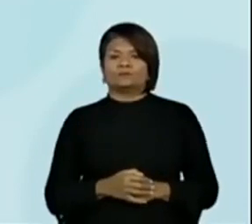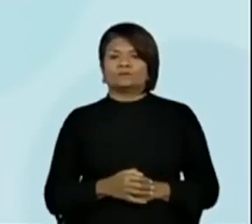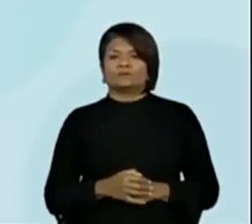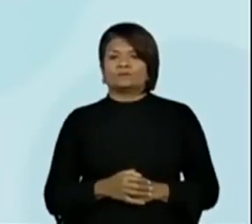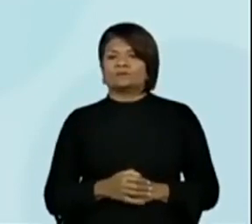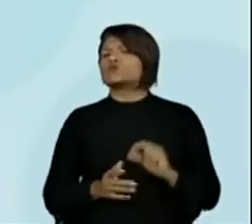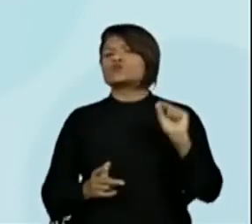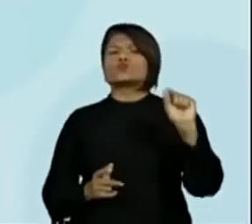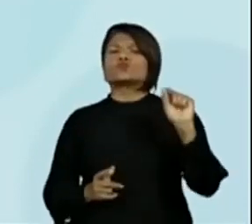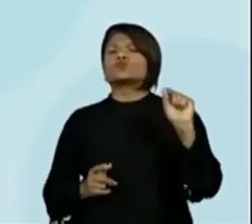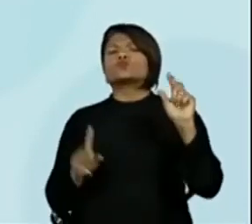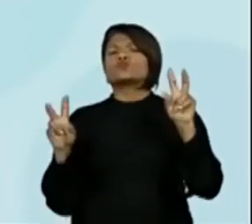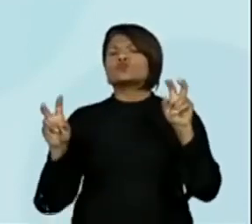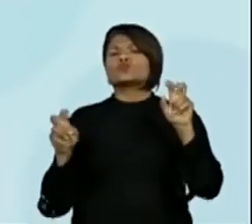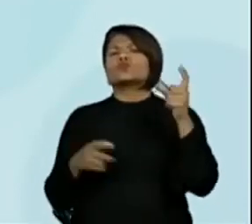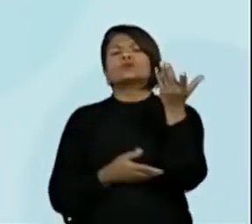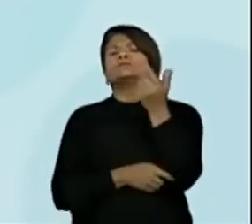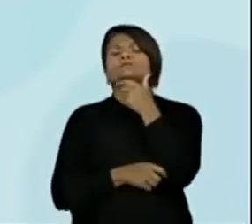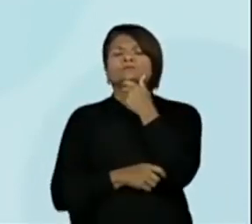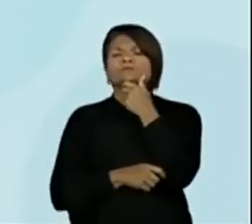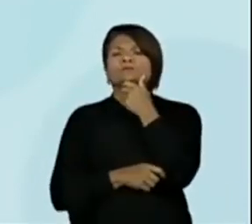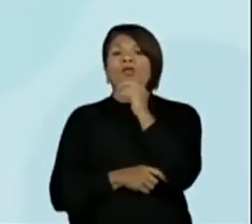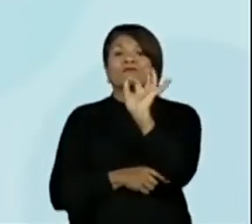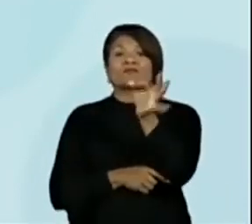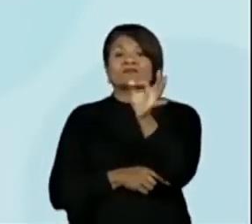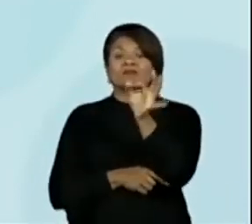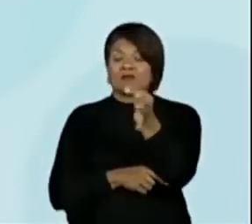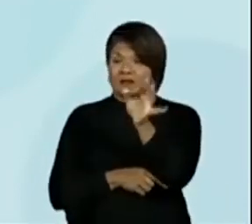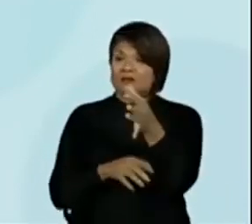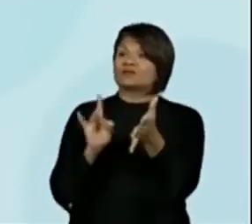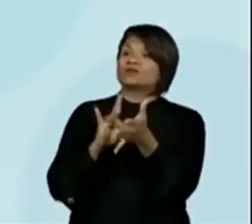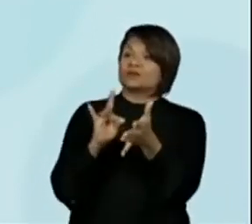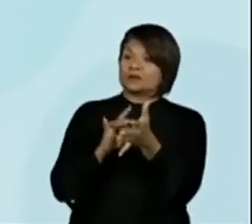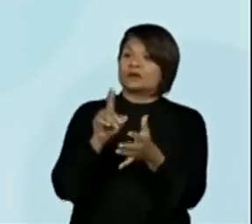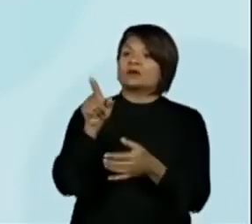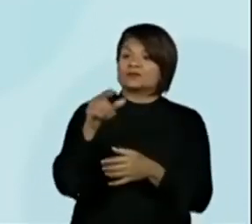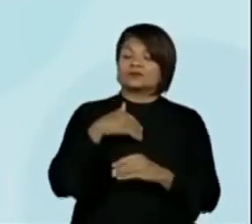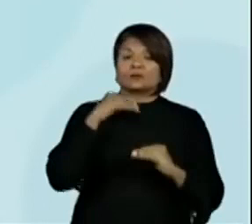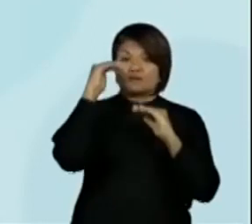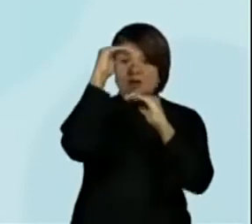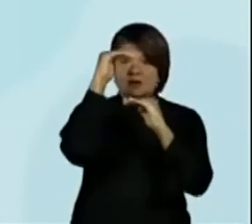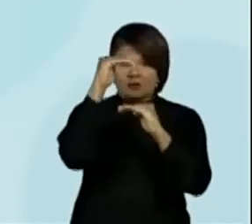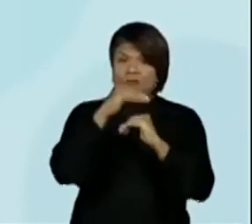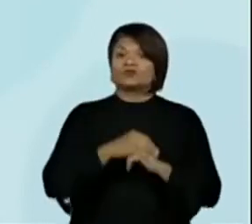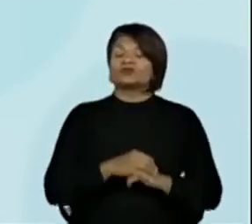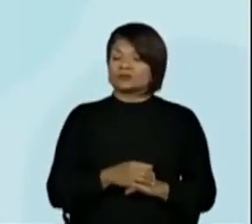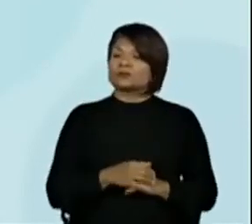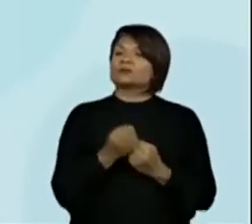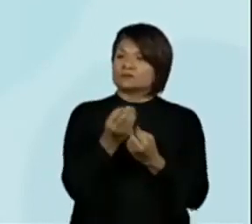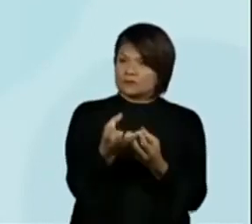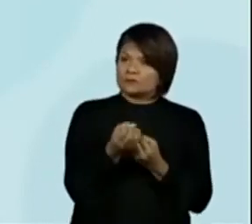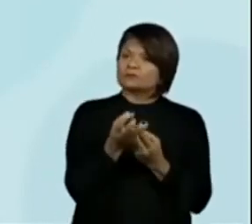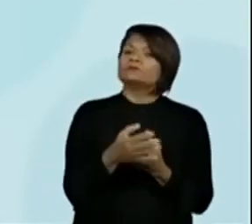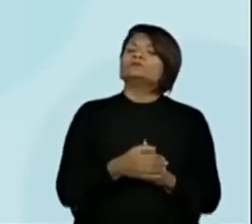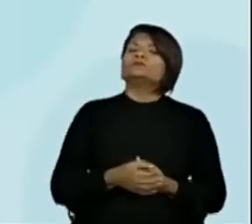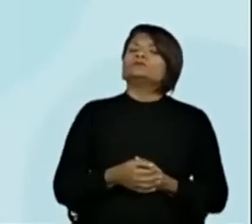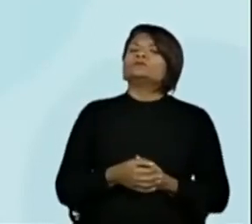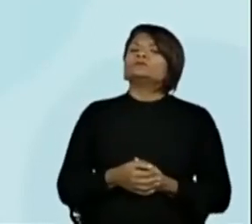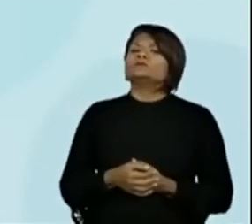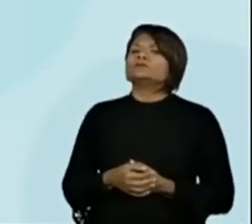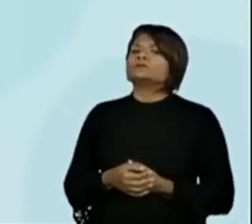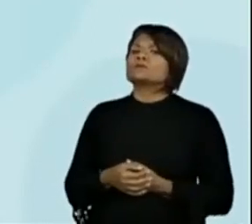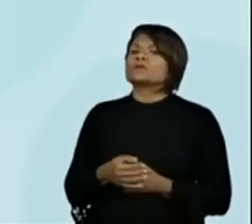interação no chat. Sobre o que trata? Verdade, isso mesmo, verdade, essa parte aí da receita de instrucional. Vamos lá.